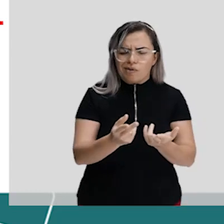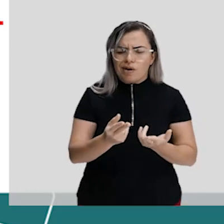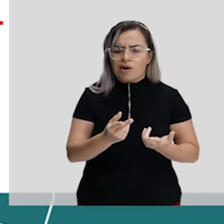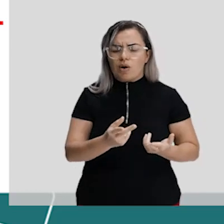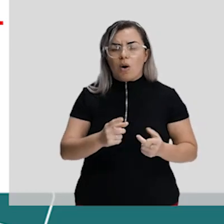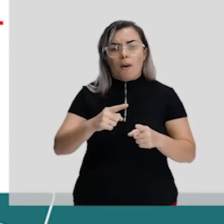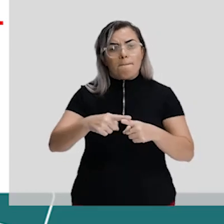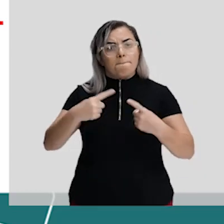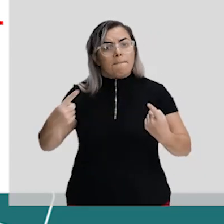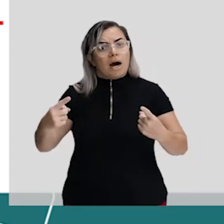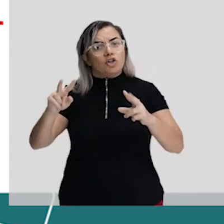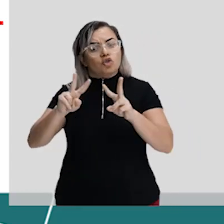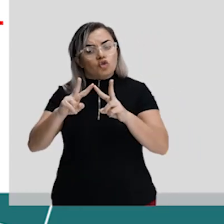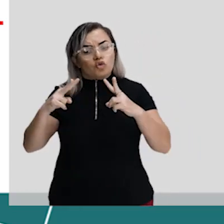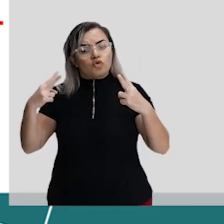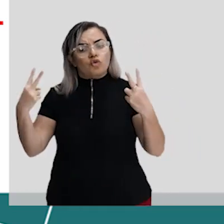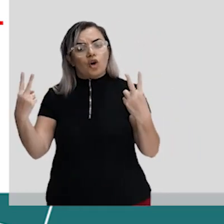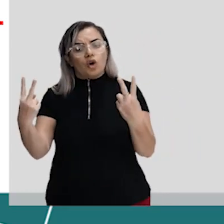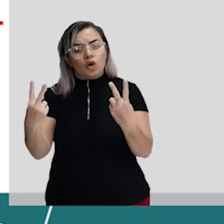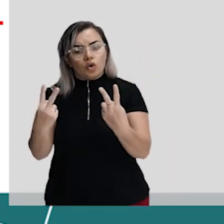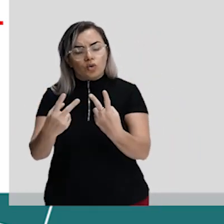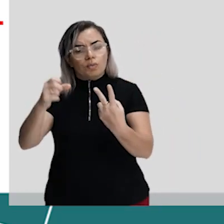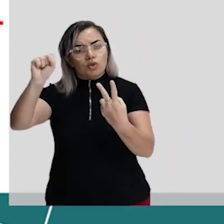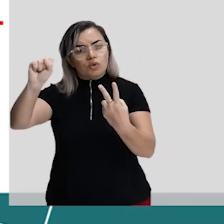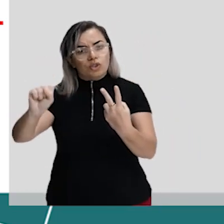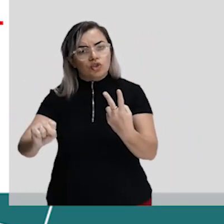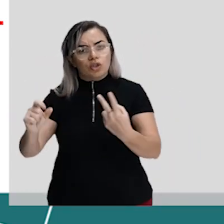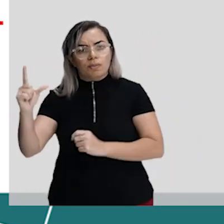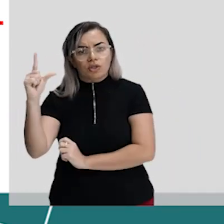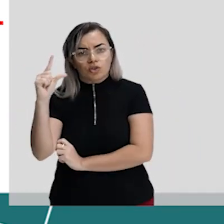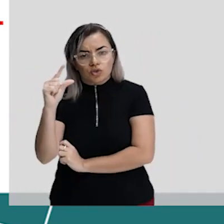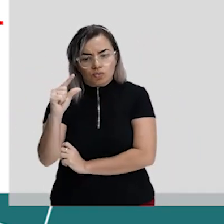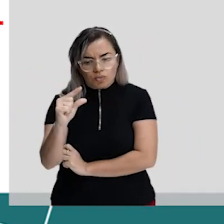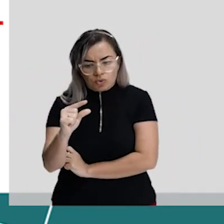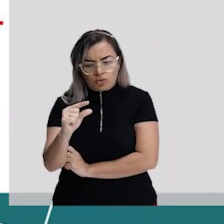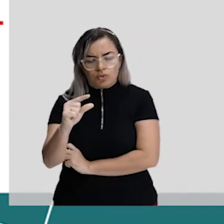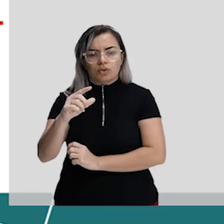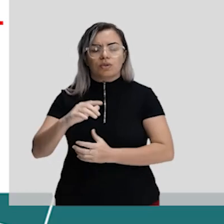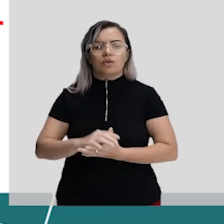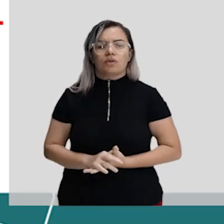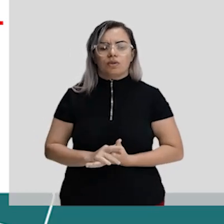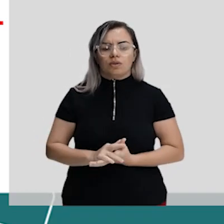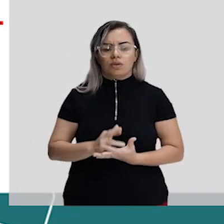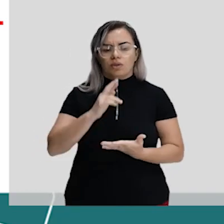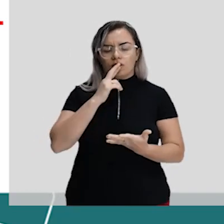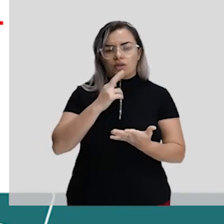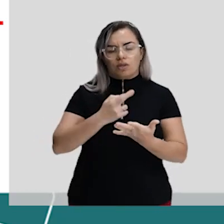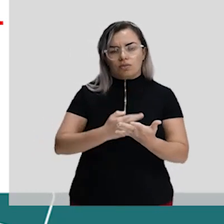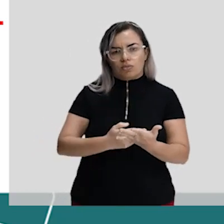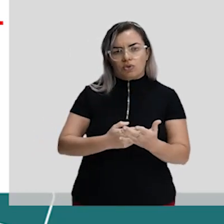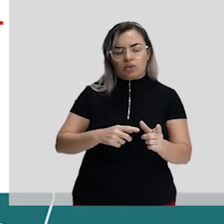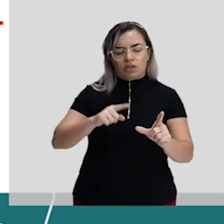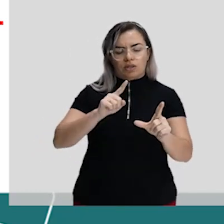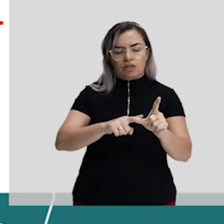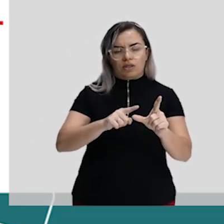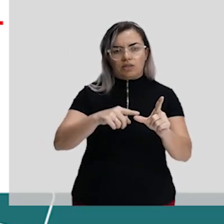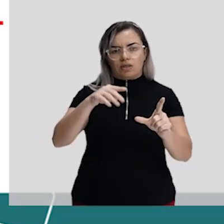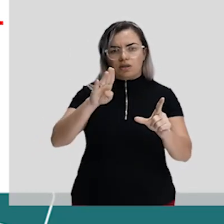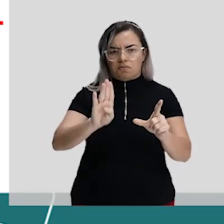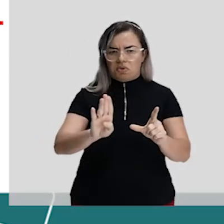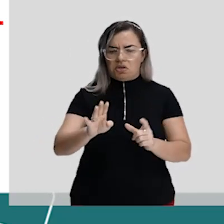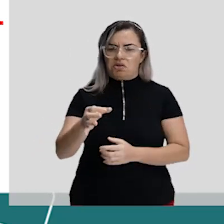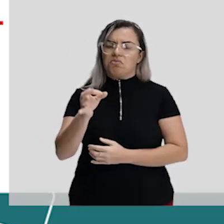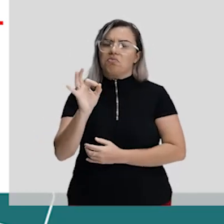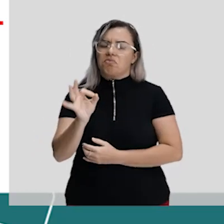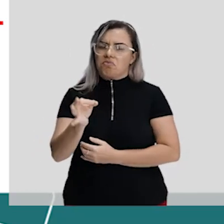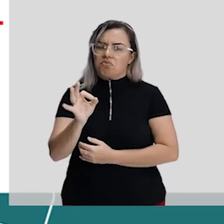diminui, tá ok? A partir dos 4 graus, certinho? Então, resposta, letra B. Bem facinho,